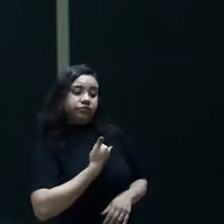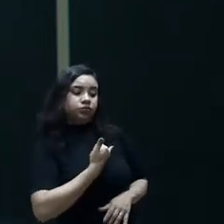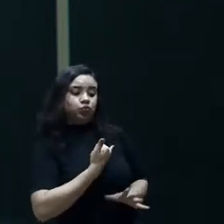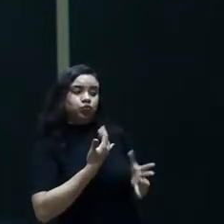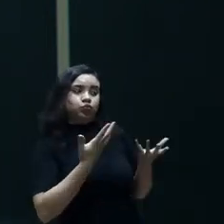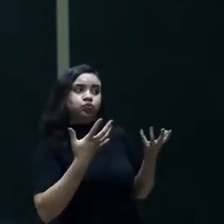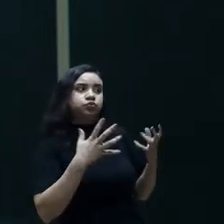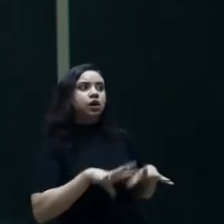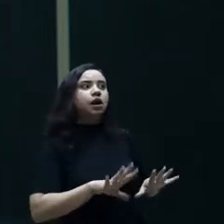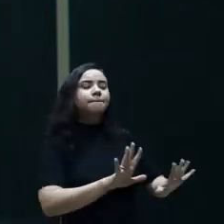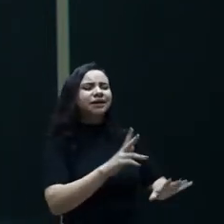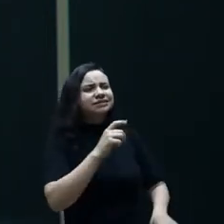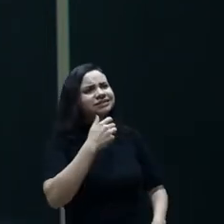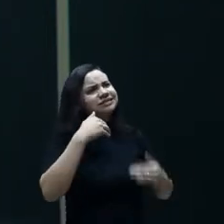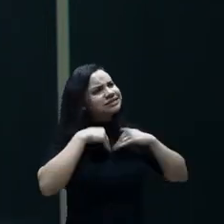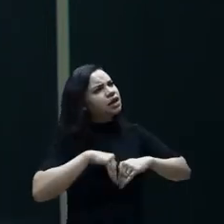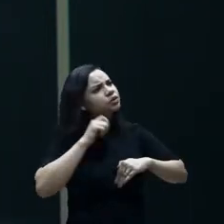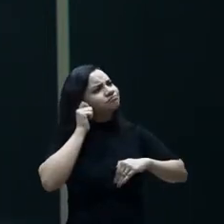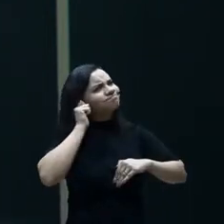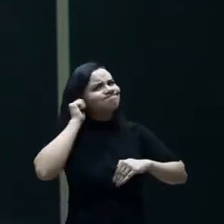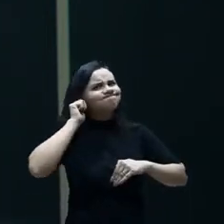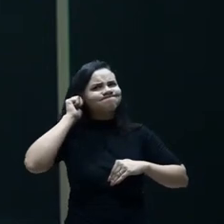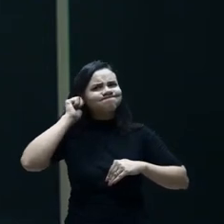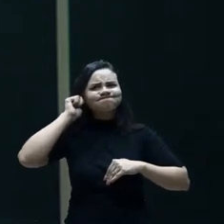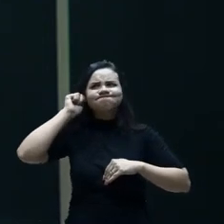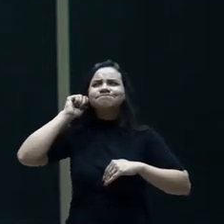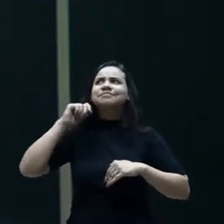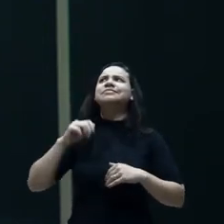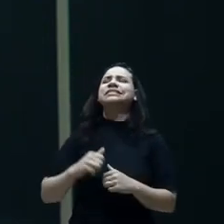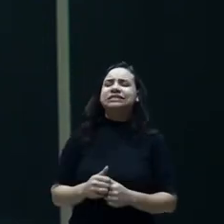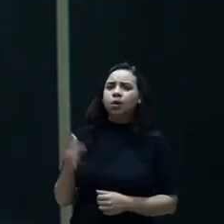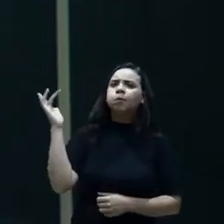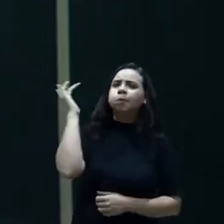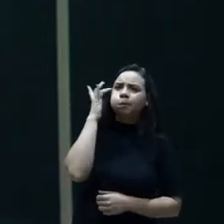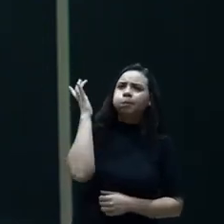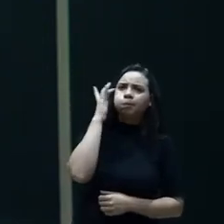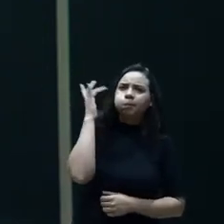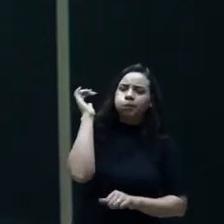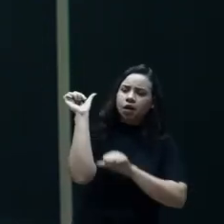que vai gerar em você um crescimento espiritual, que vai te amadurecer.